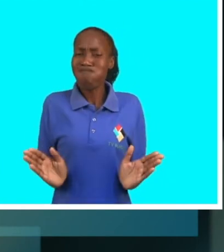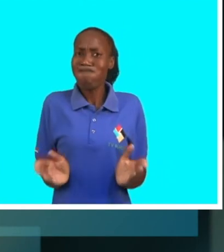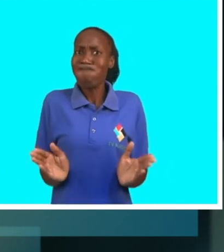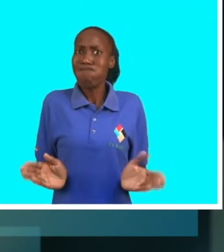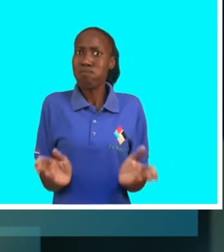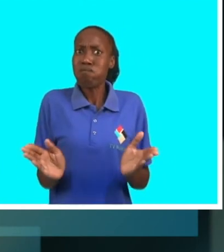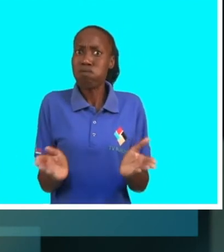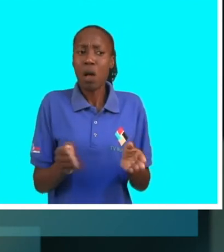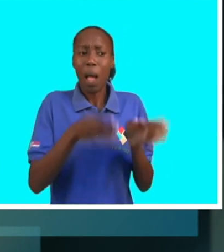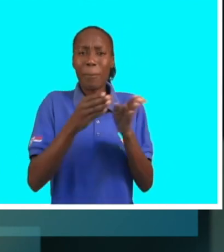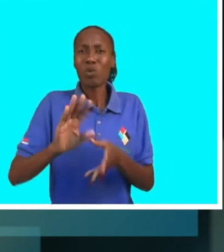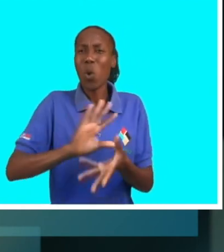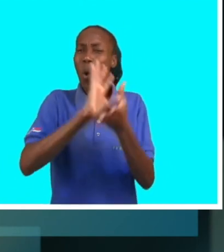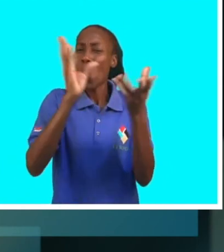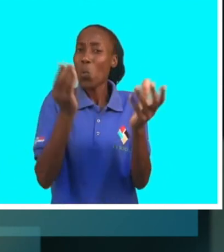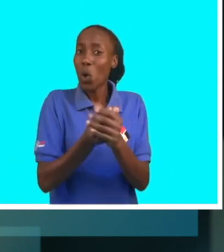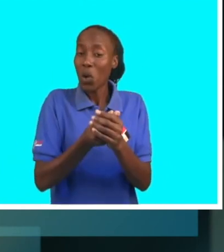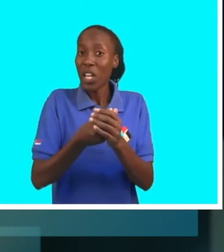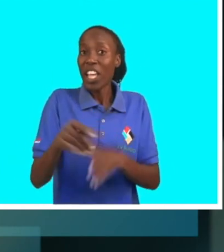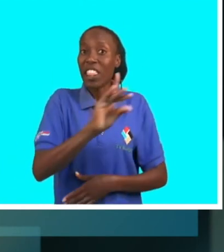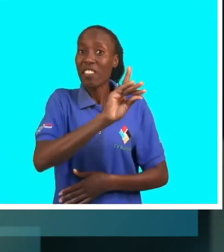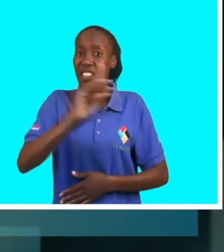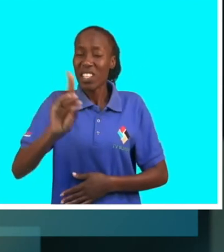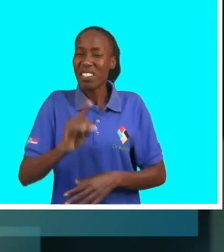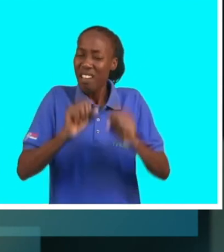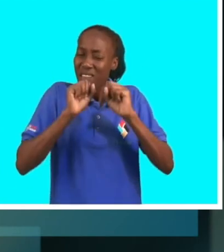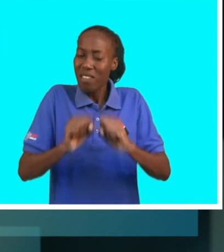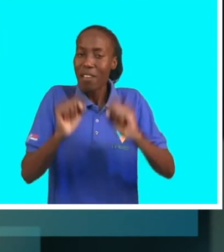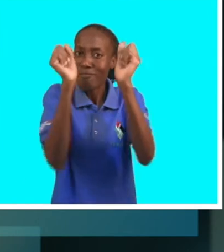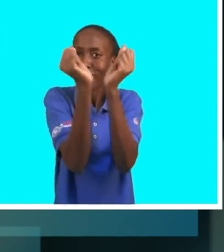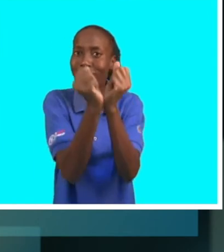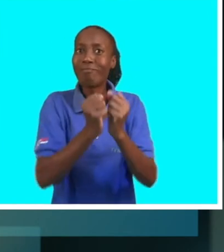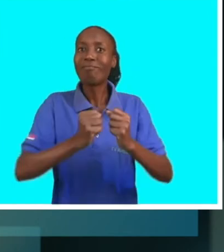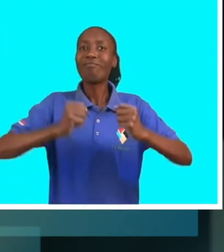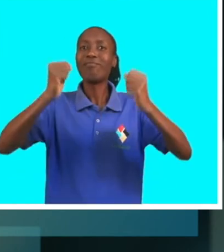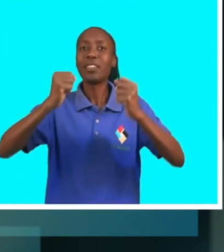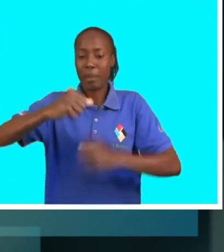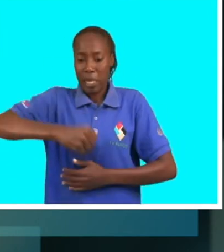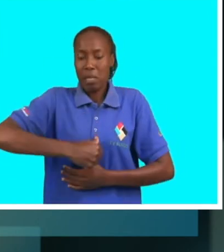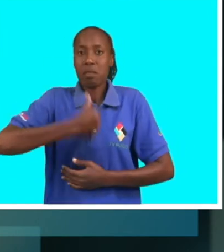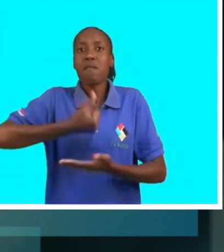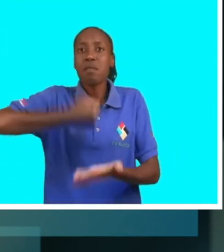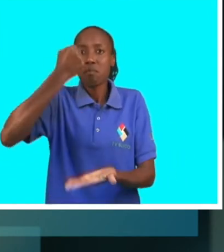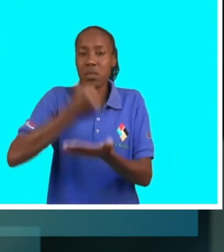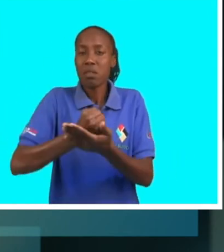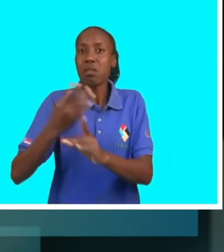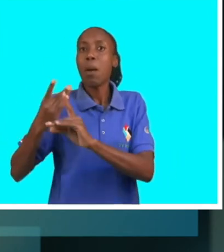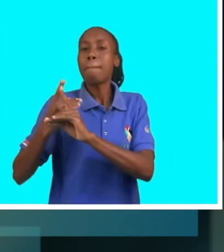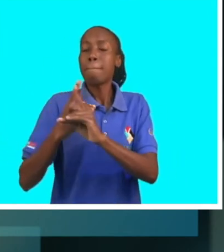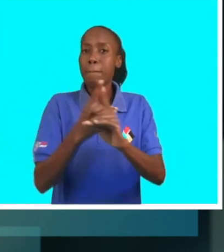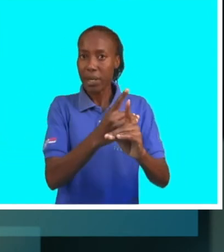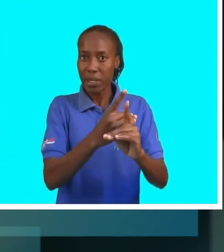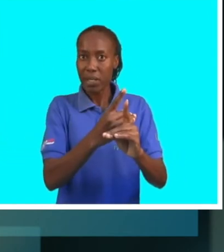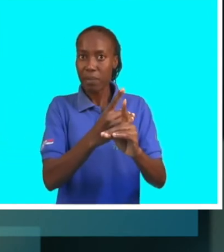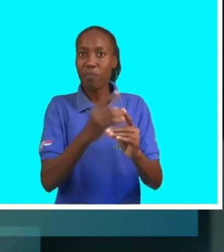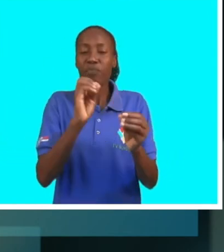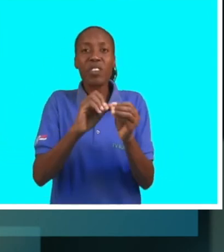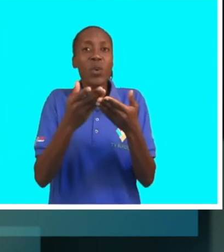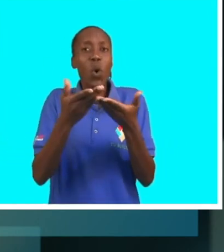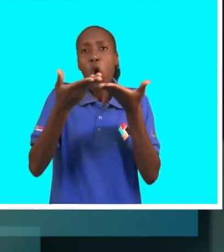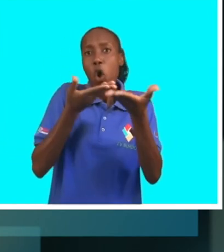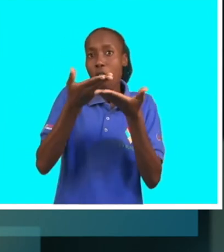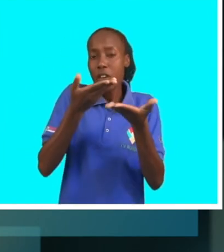a todas as pessoas com deficiência para se libertarem, para tomarem uma participação ativa, para serem